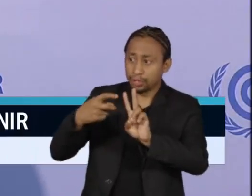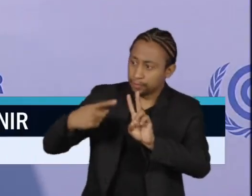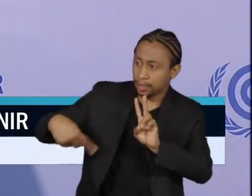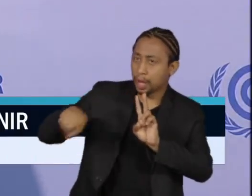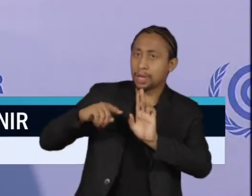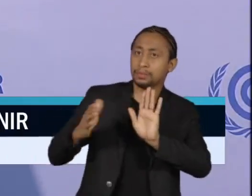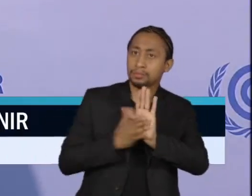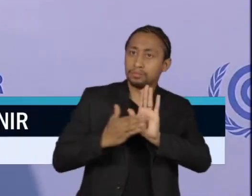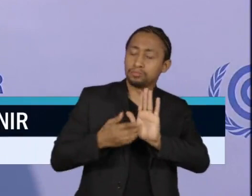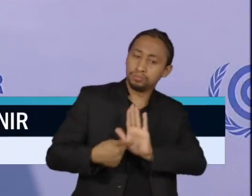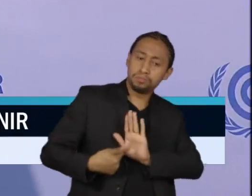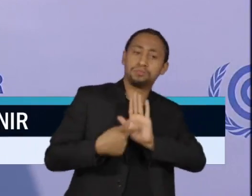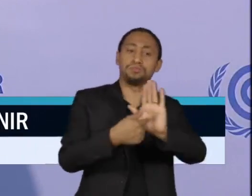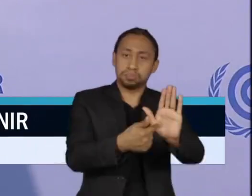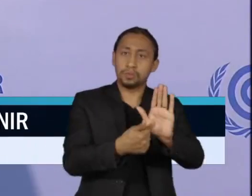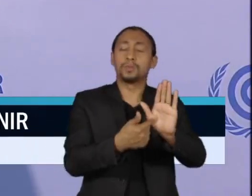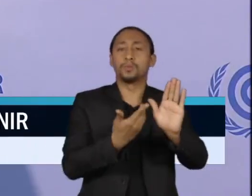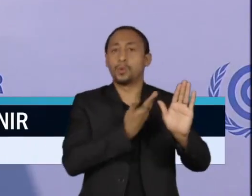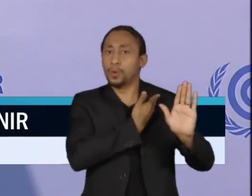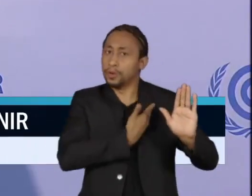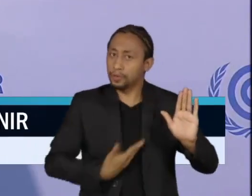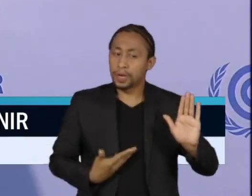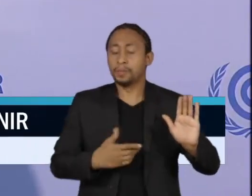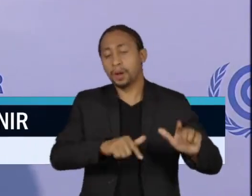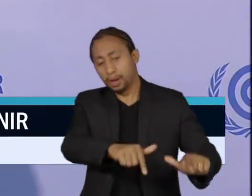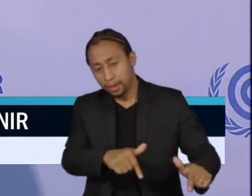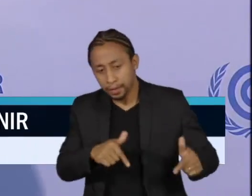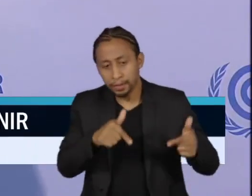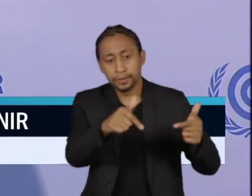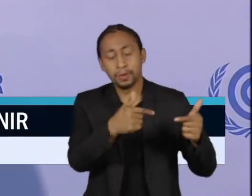governo propostas de políticas que garantam a eles